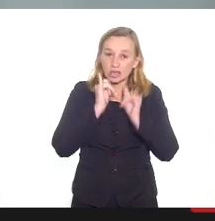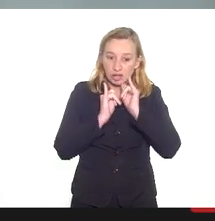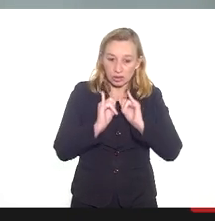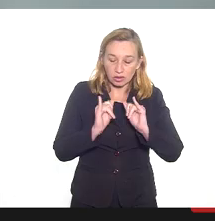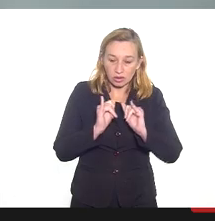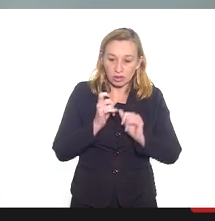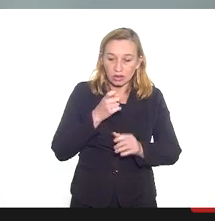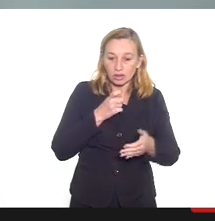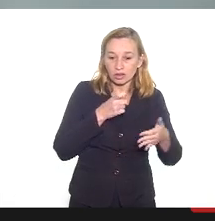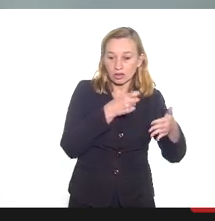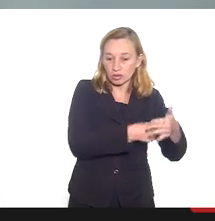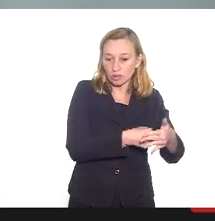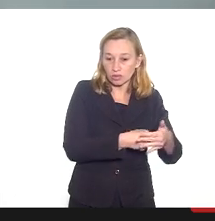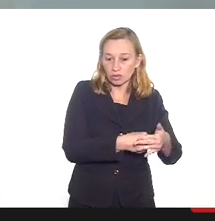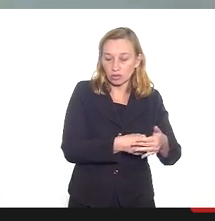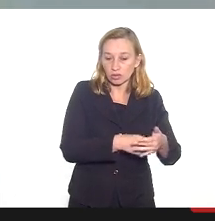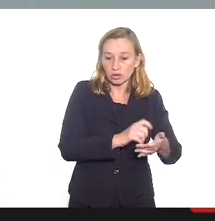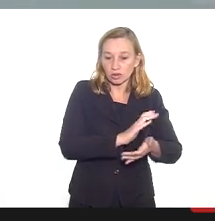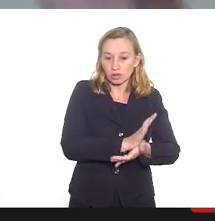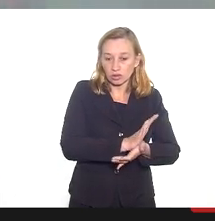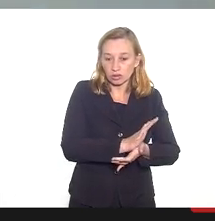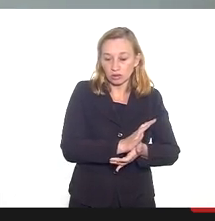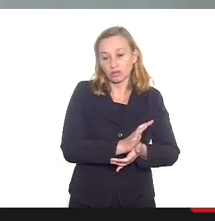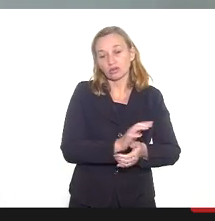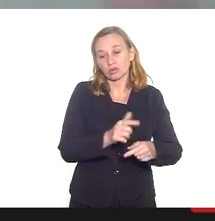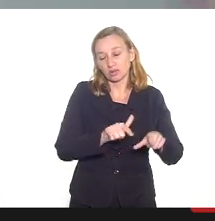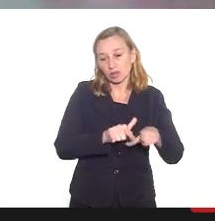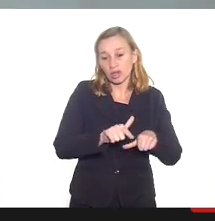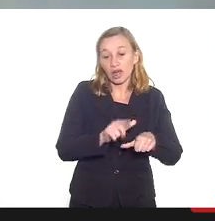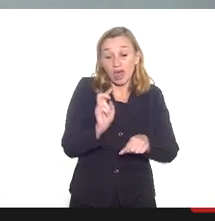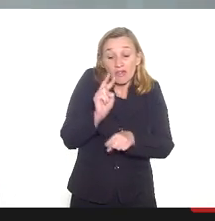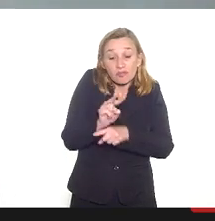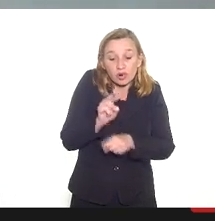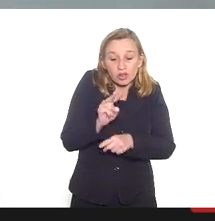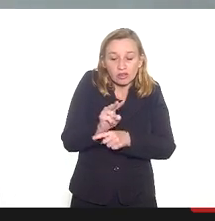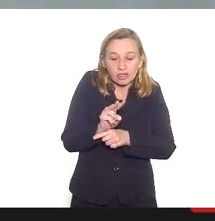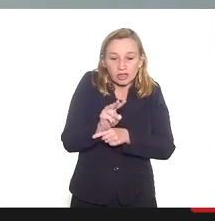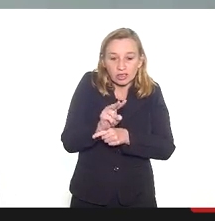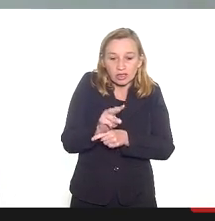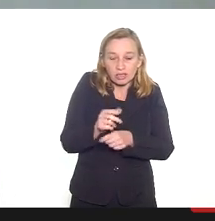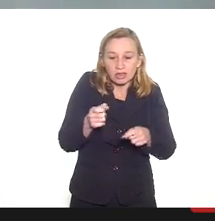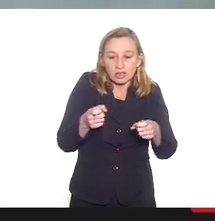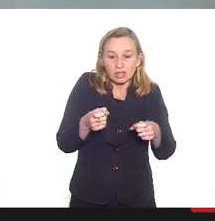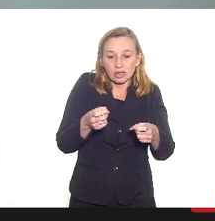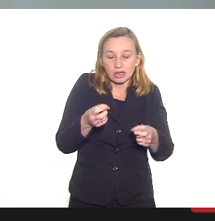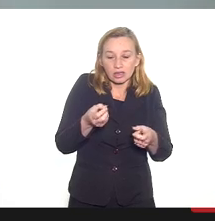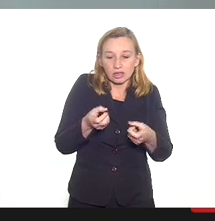relação aos desmontes do serviço. Então, é monitorar, brigar